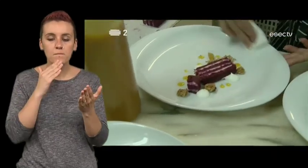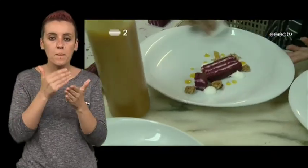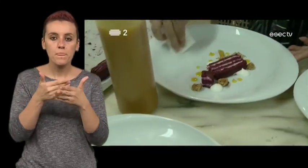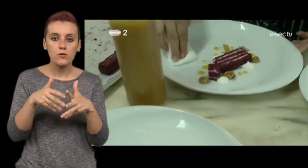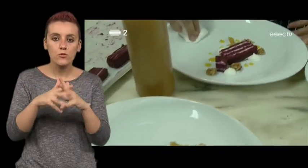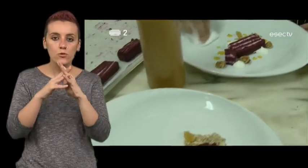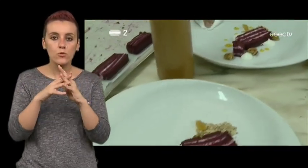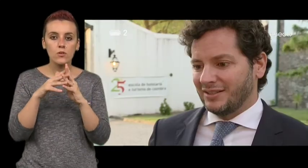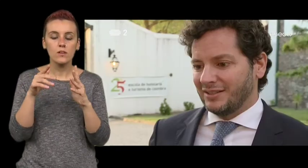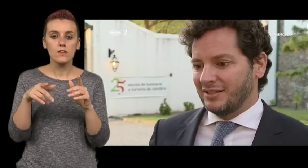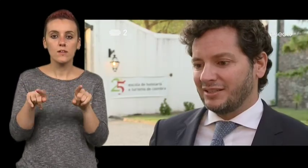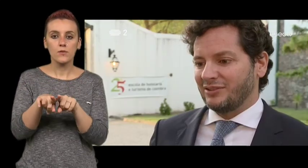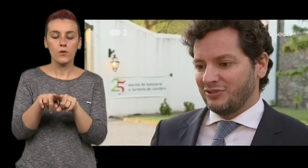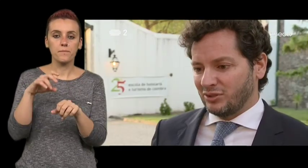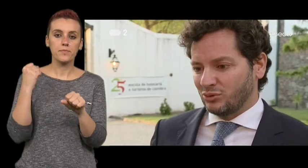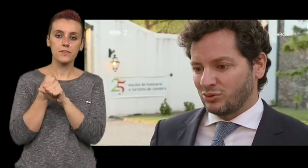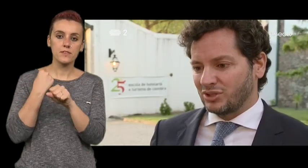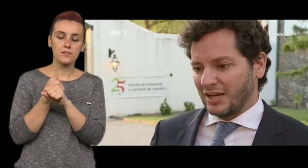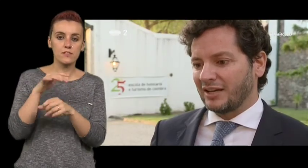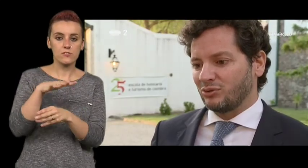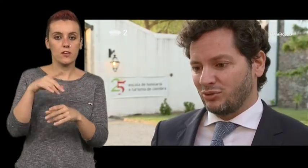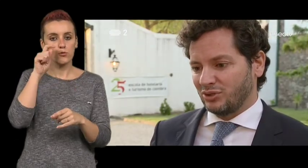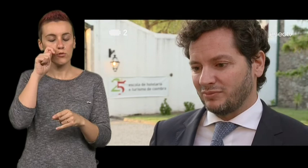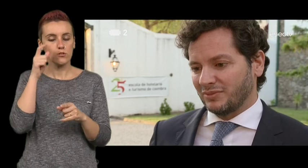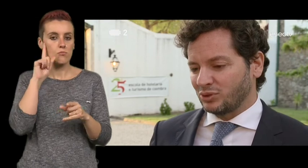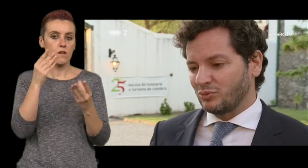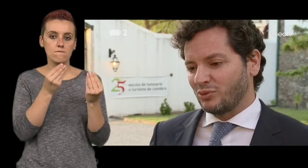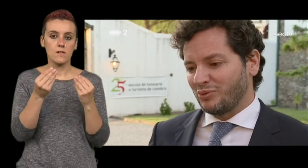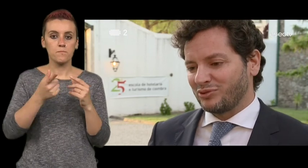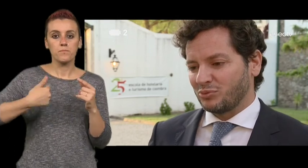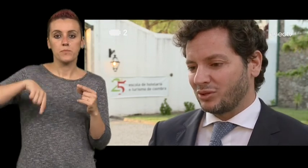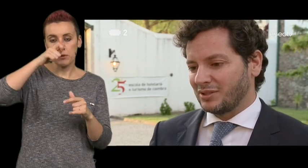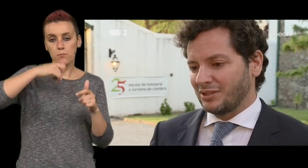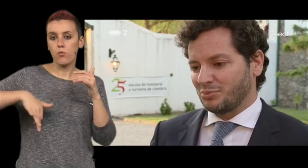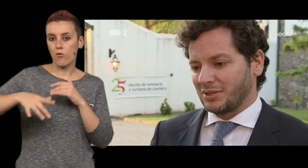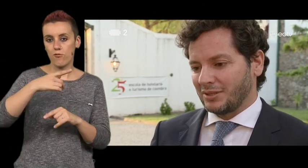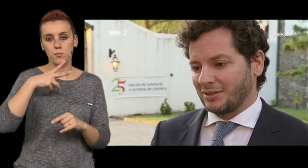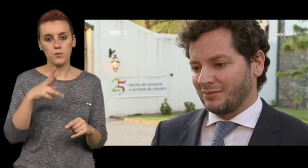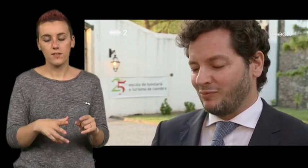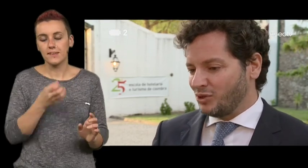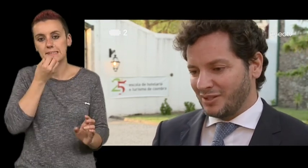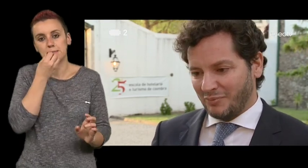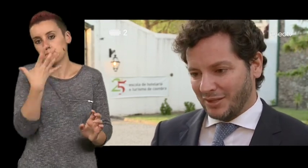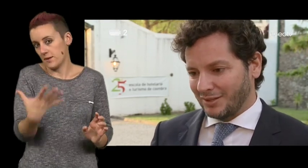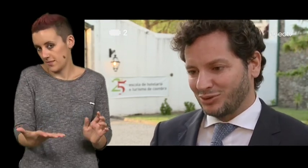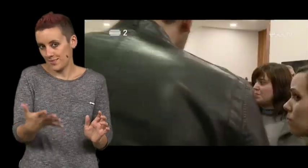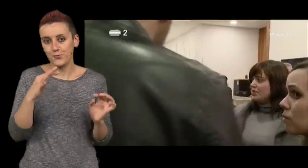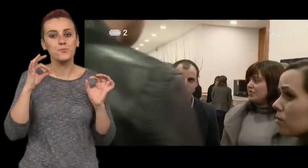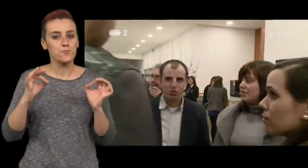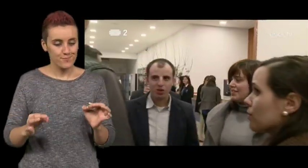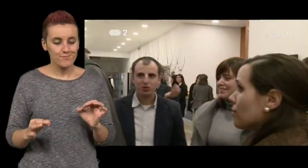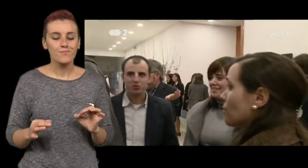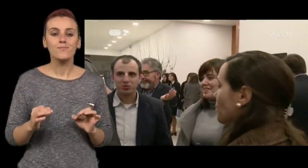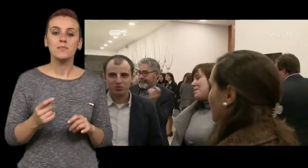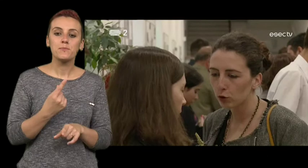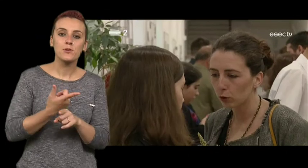de estrutura de serviços na área do turismo. Nós somos um povo que somos reconhecidos por ser muito simpáticos,